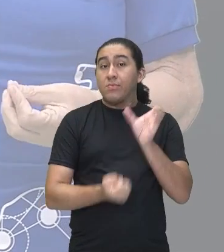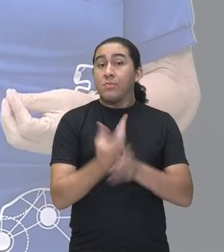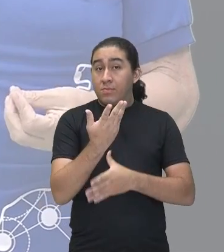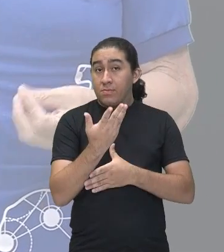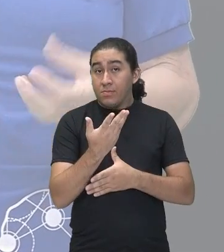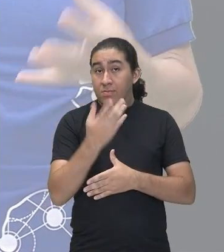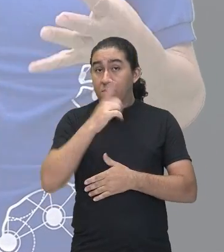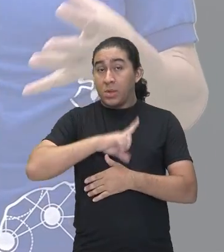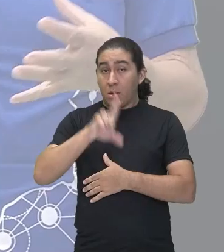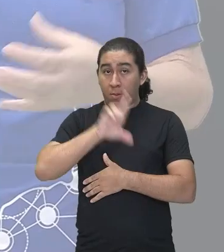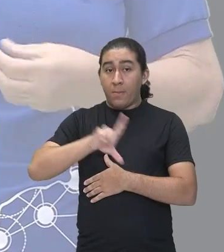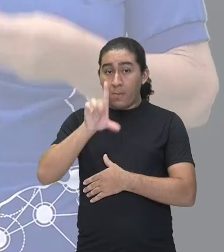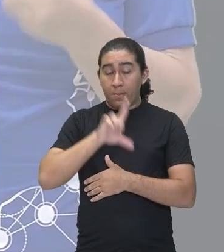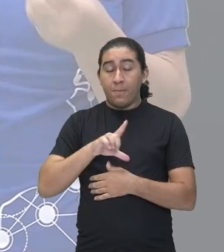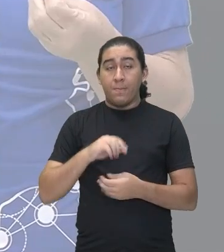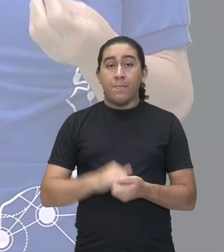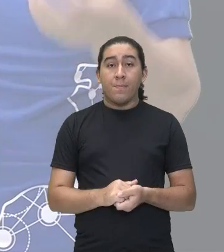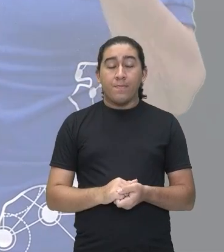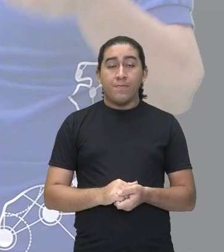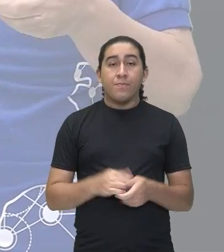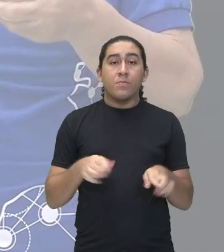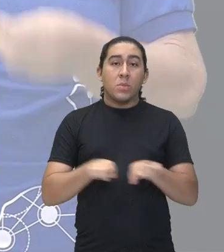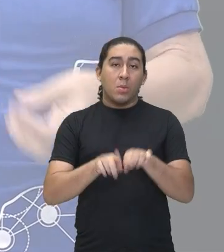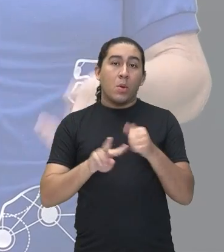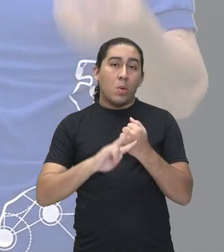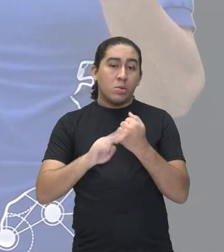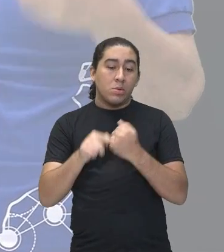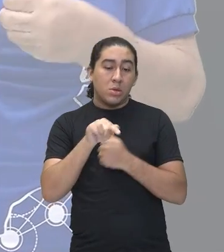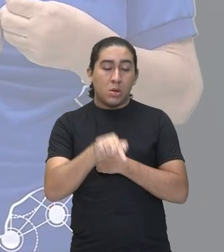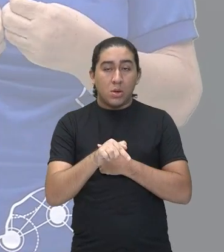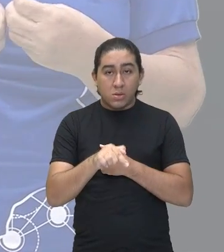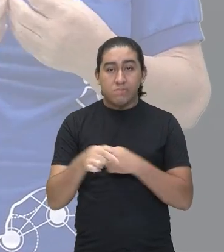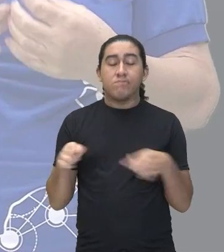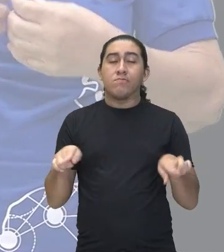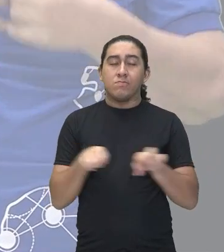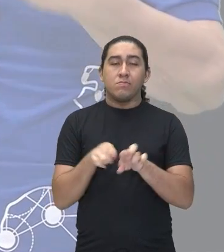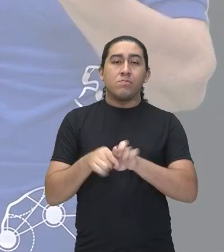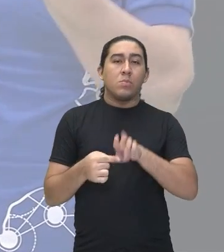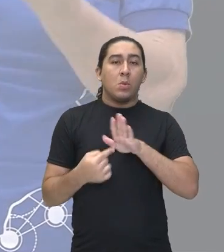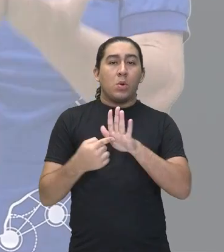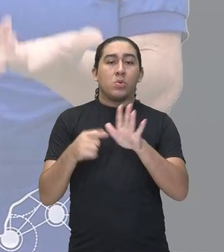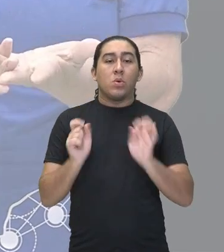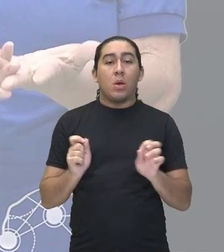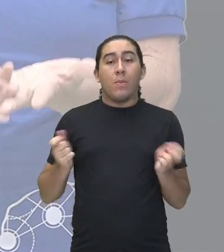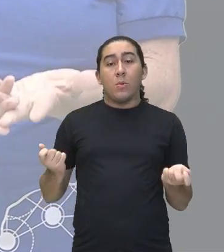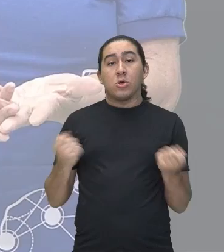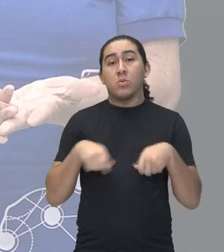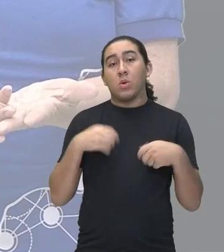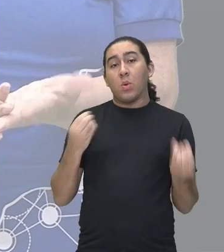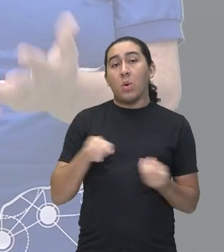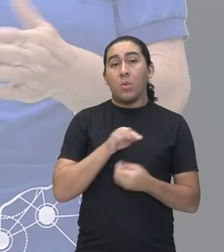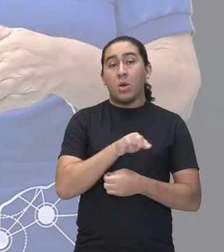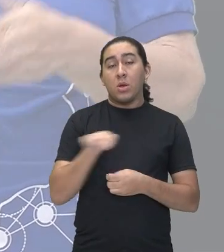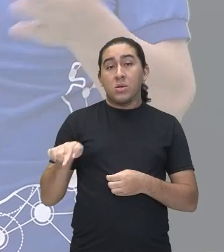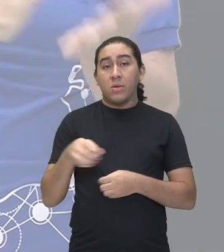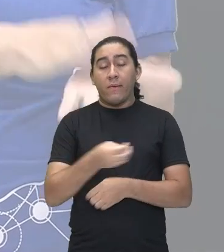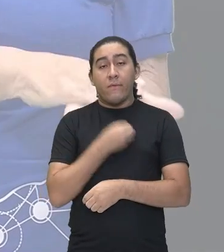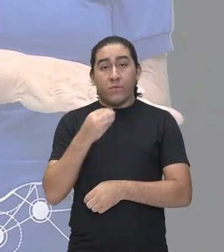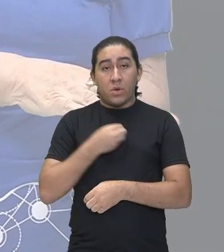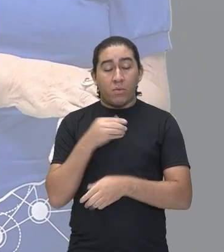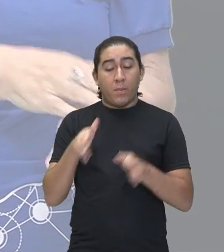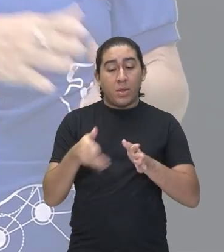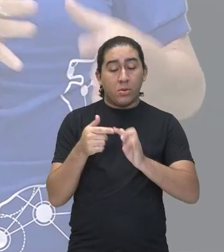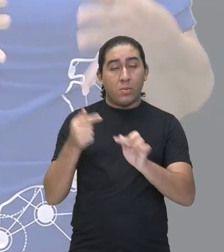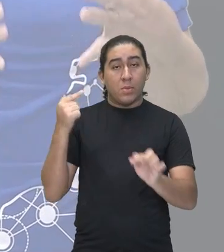produção literária e, consequentemente, isso vem trazer a forma como eles viviam na época. Lá